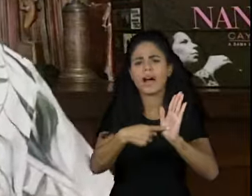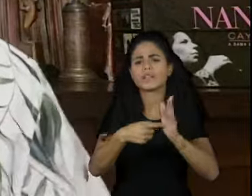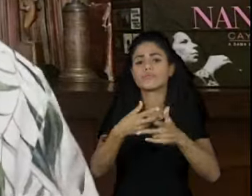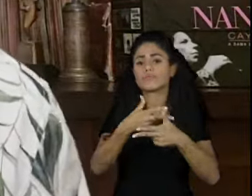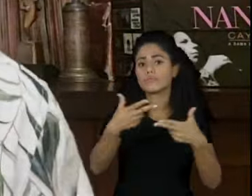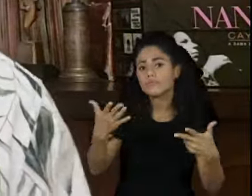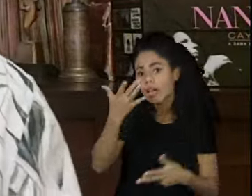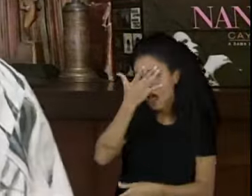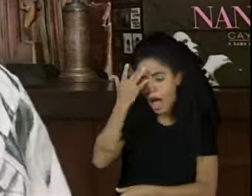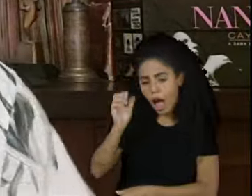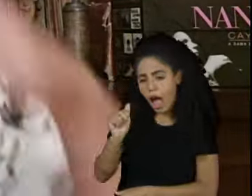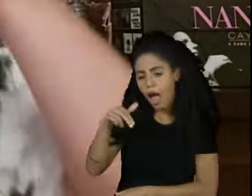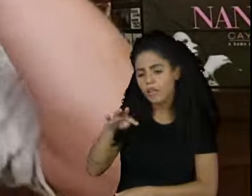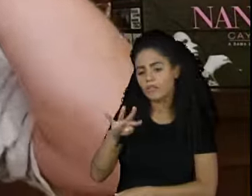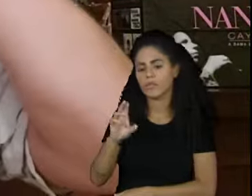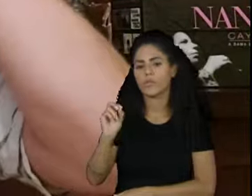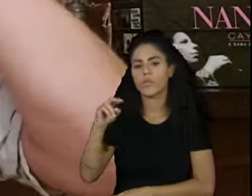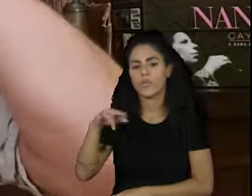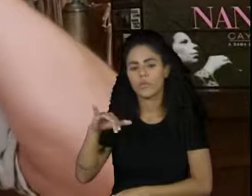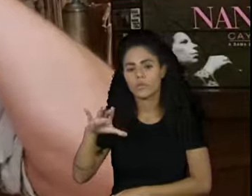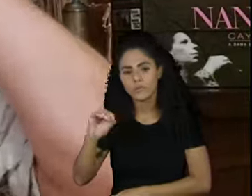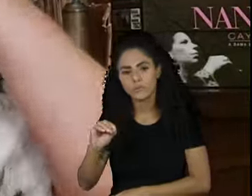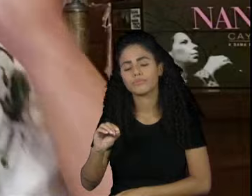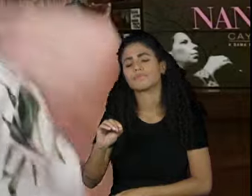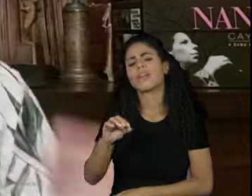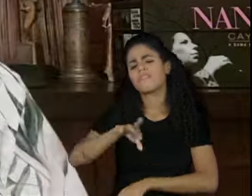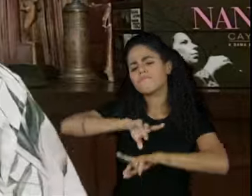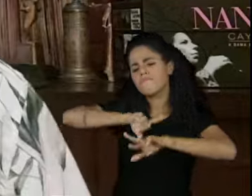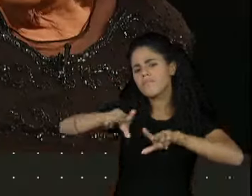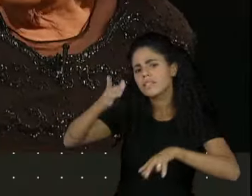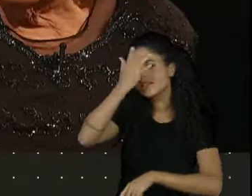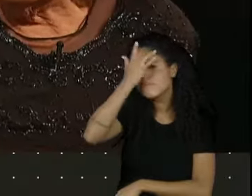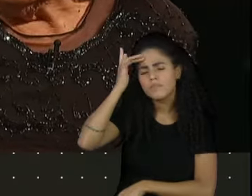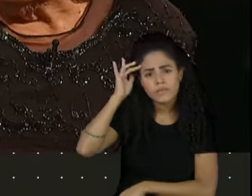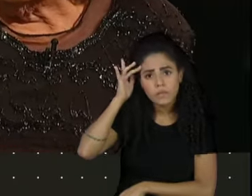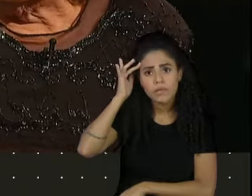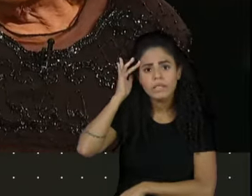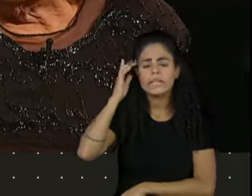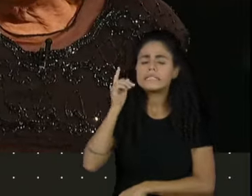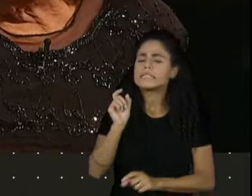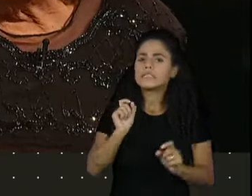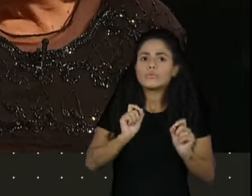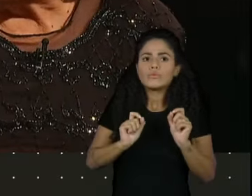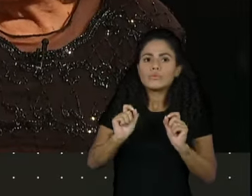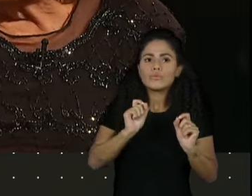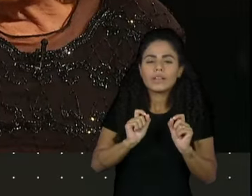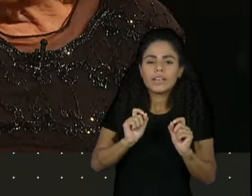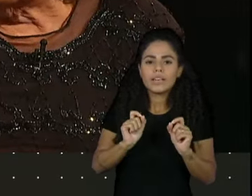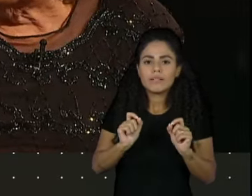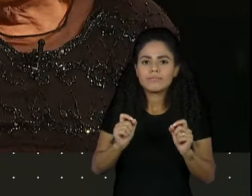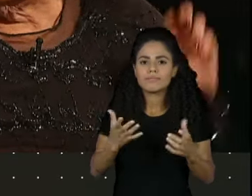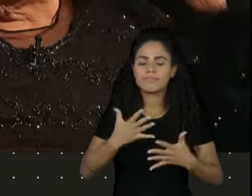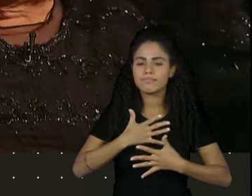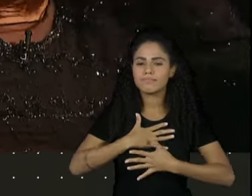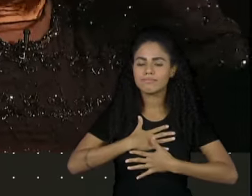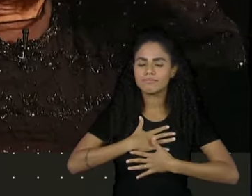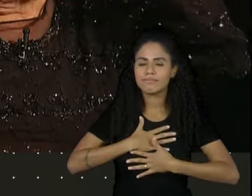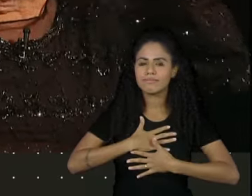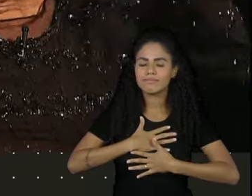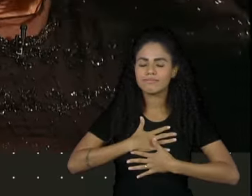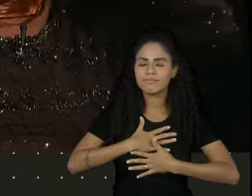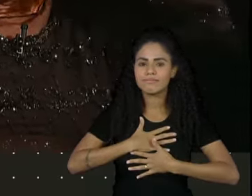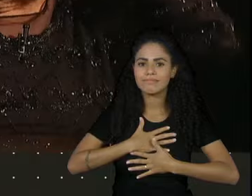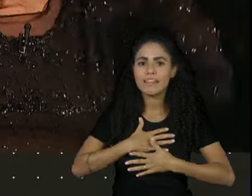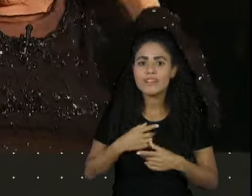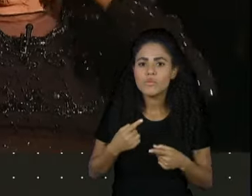Antônio Adolfo, do Rogério Duprat, algumas coisas também do Menescal. E assim, era um negócio muito forte, sabe? Assim, porque era um